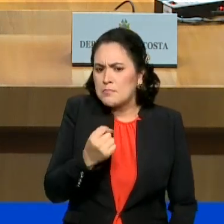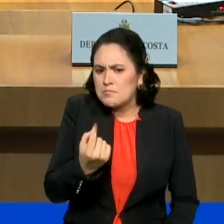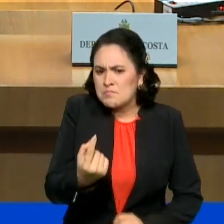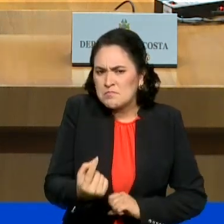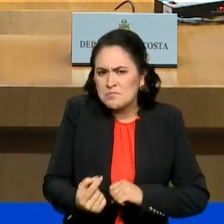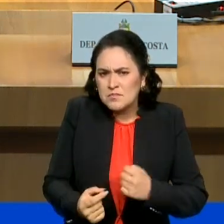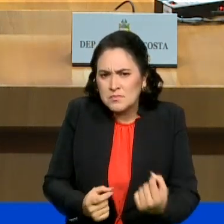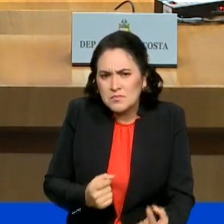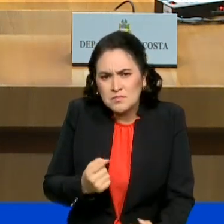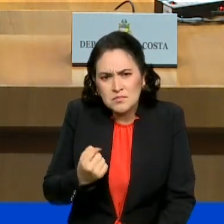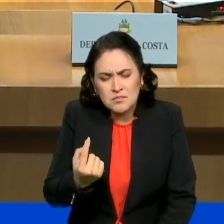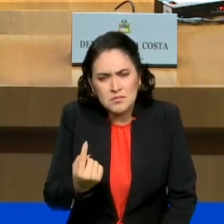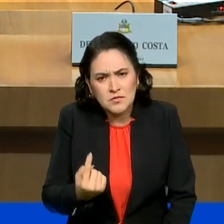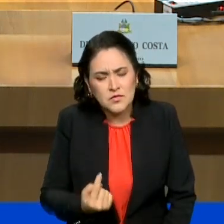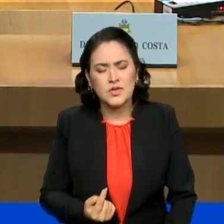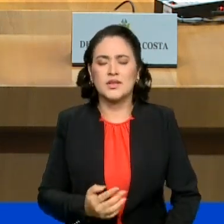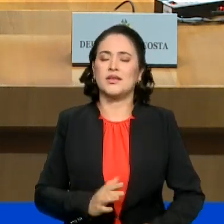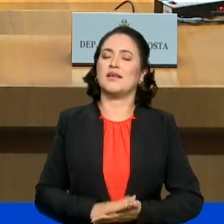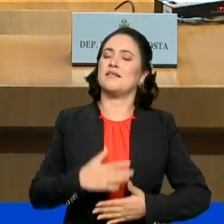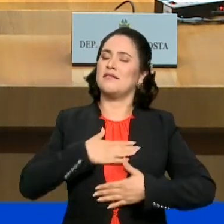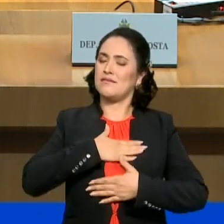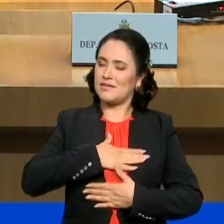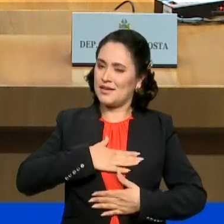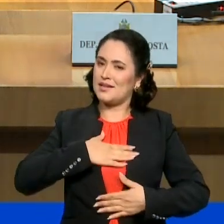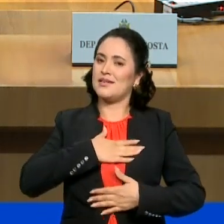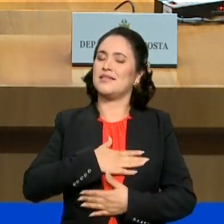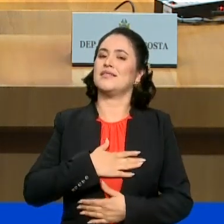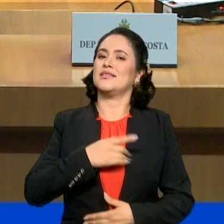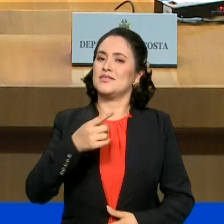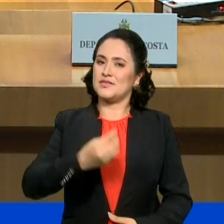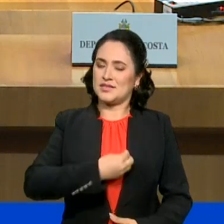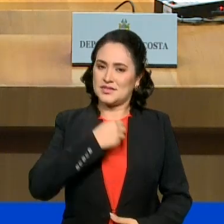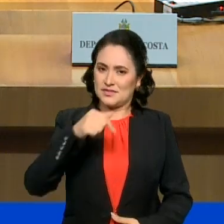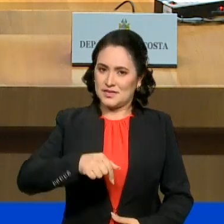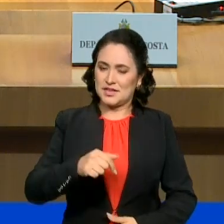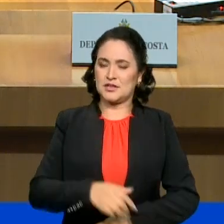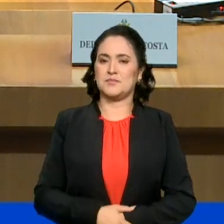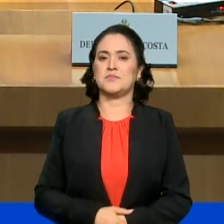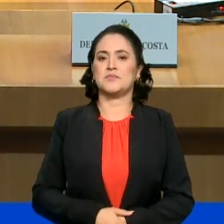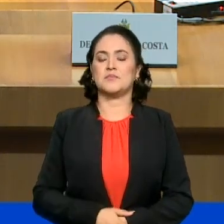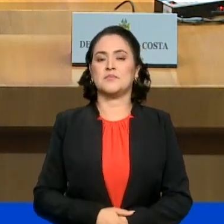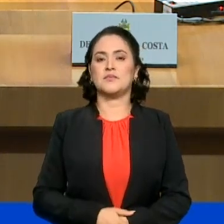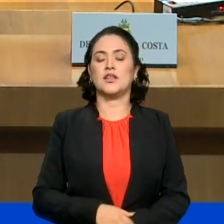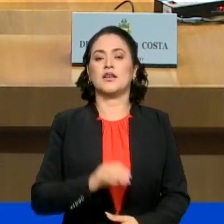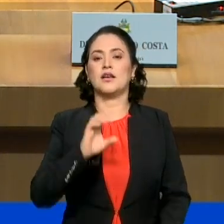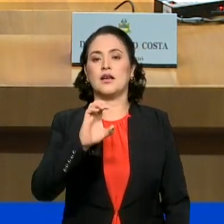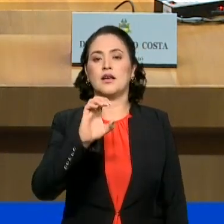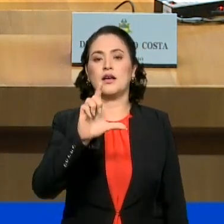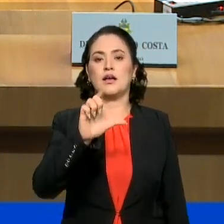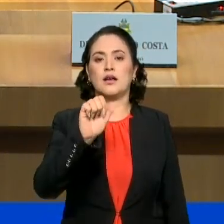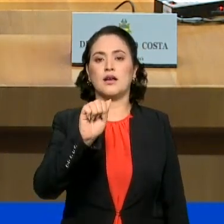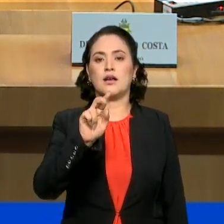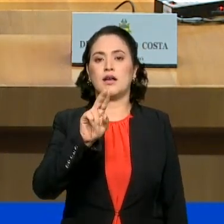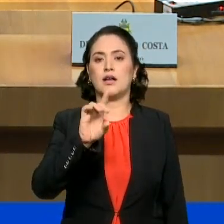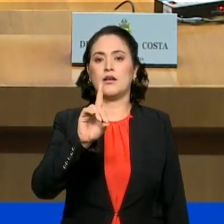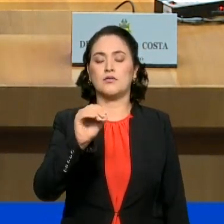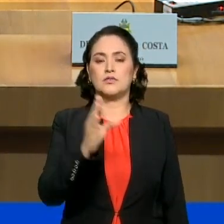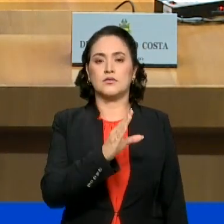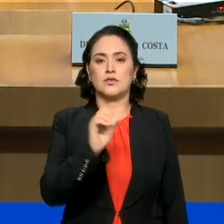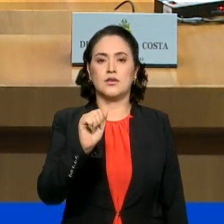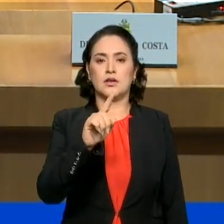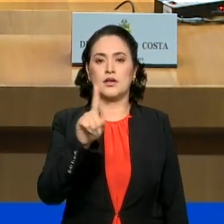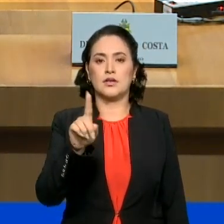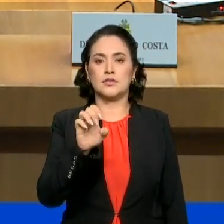conosco, viu? Muito feliz por estar aqui com a gente. Senhor Cláudio Azevedo,